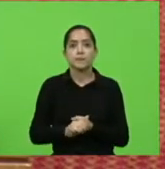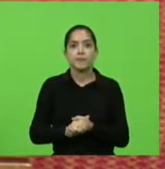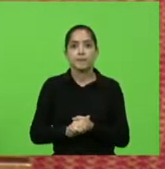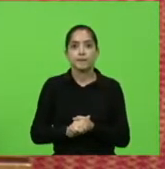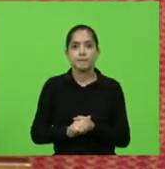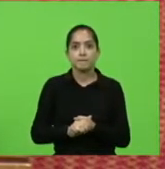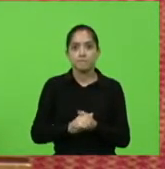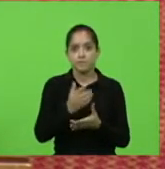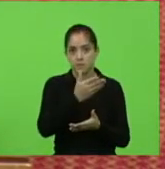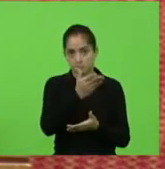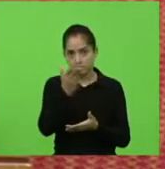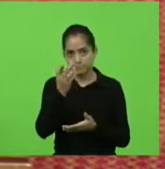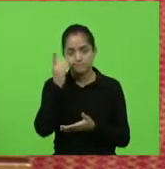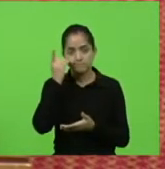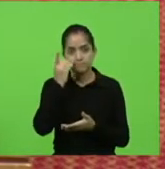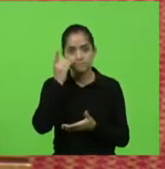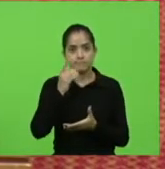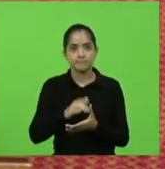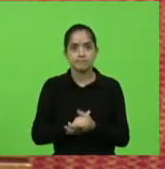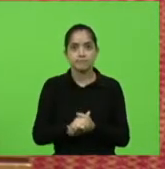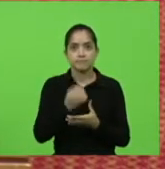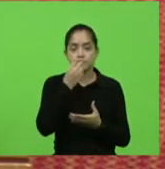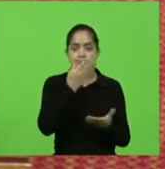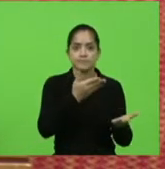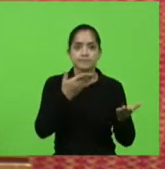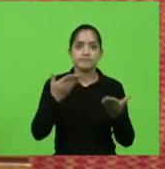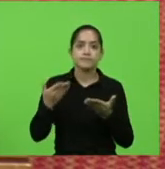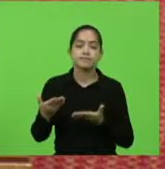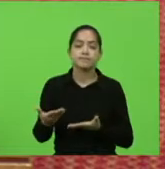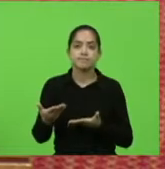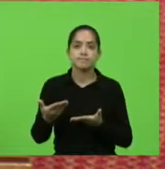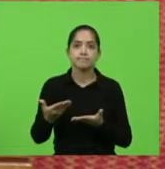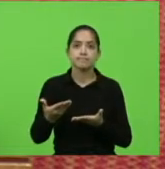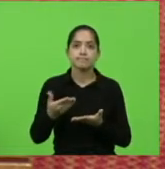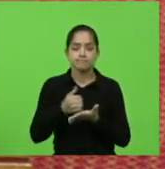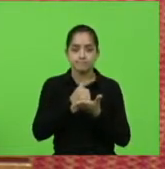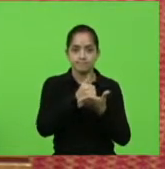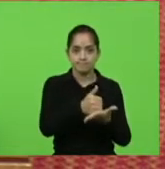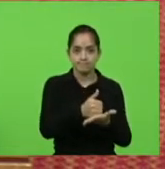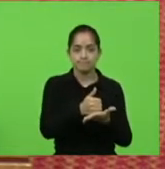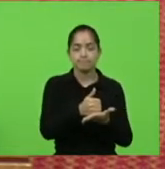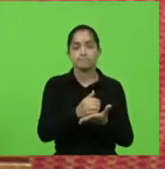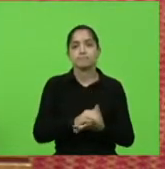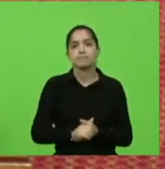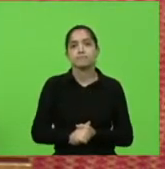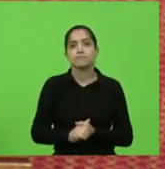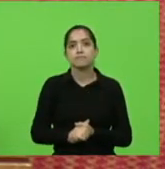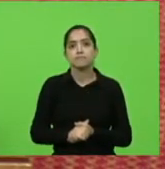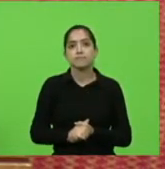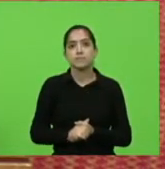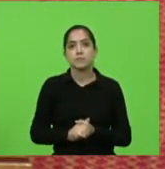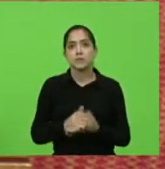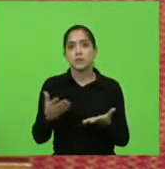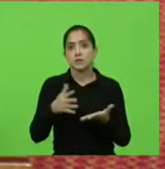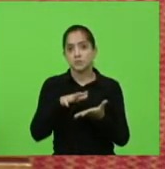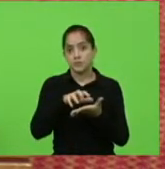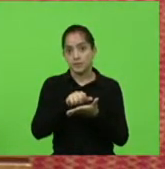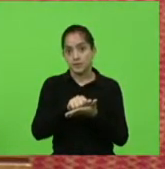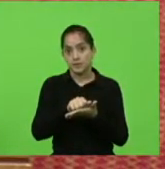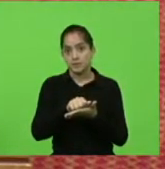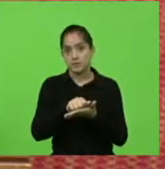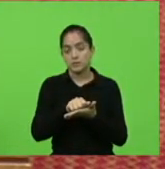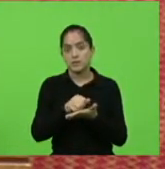aos senhores deputados. Sejam bem-vindos e contem com o nosso apoio. E só para registrar também